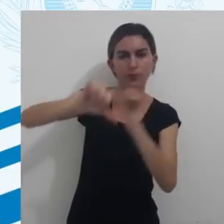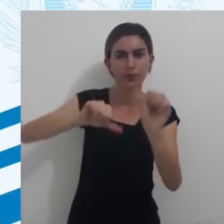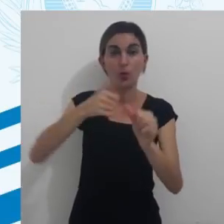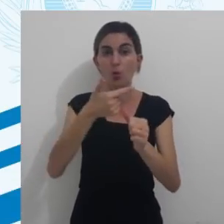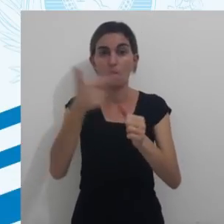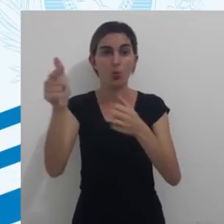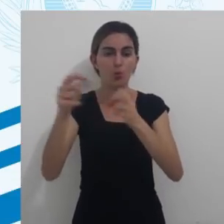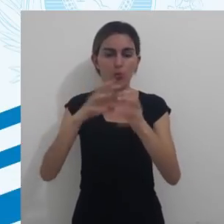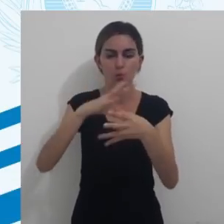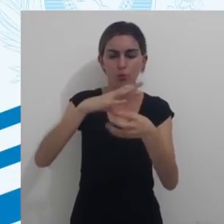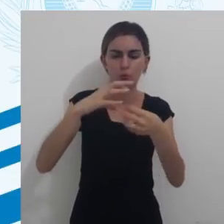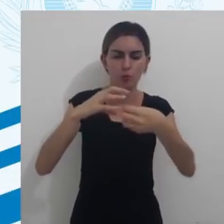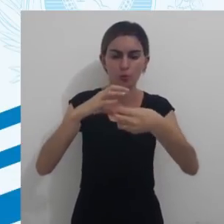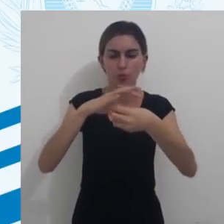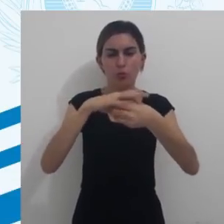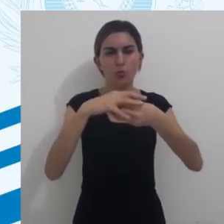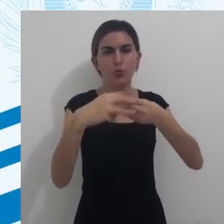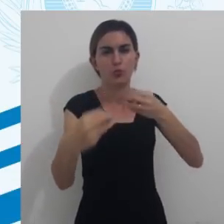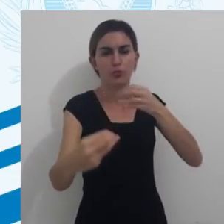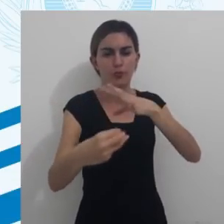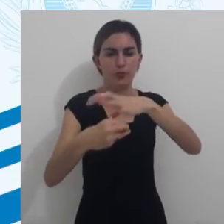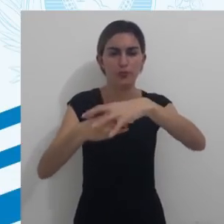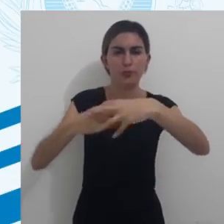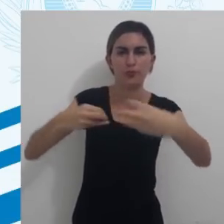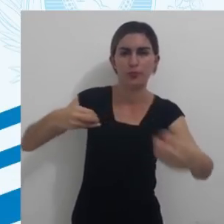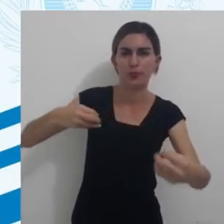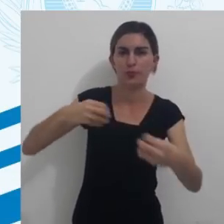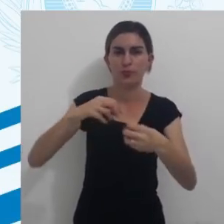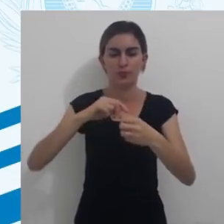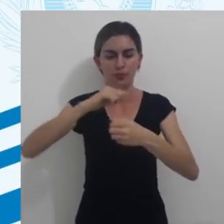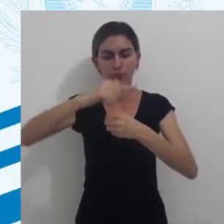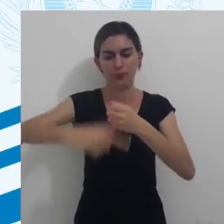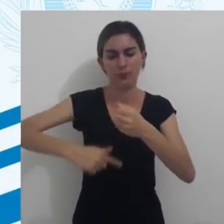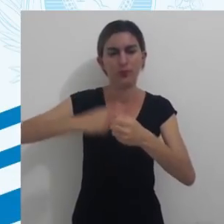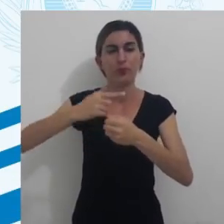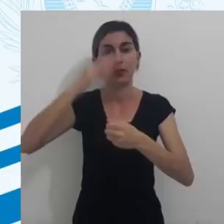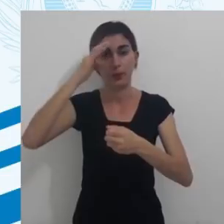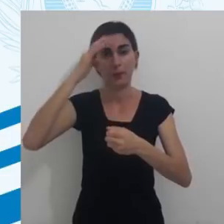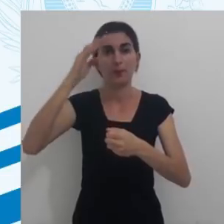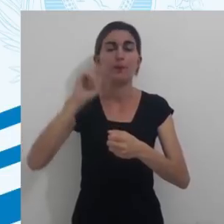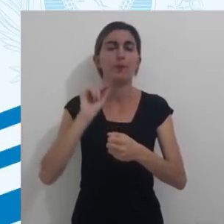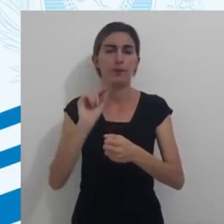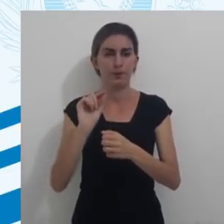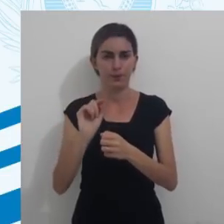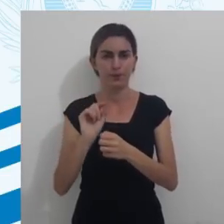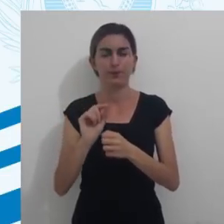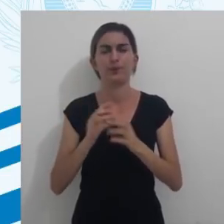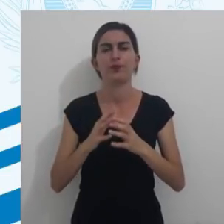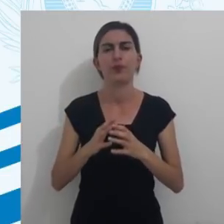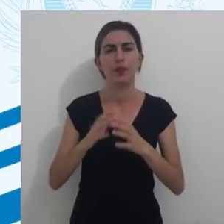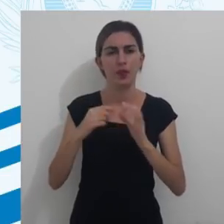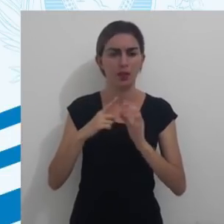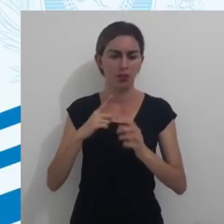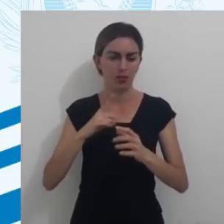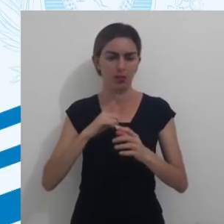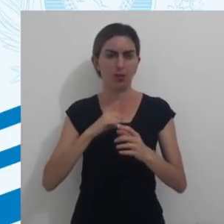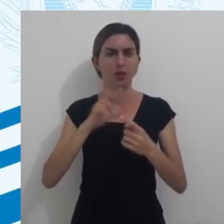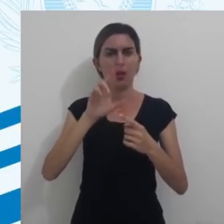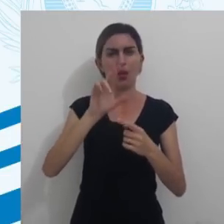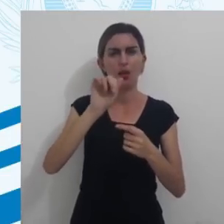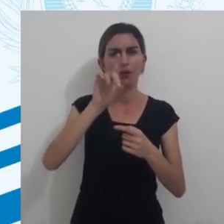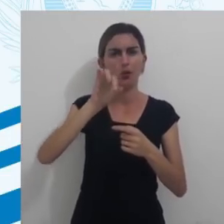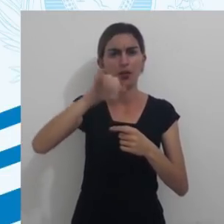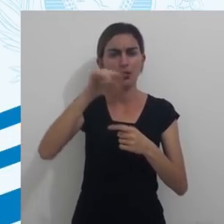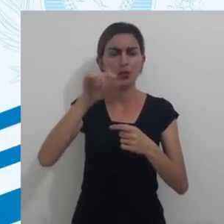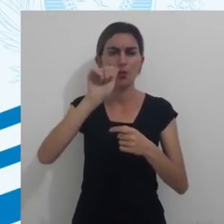em outros núcleos, em busca de tal equilíbrio. Principais radiações. Aí a gente tem a